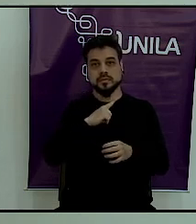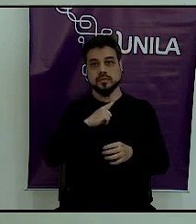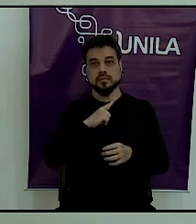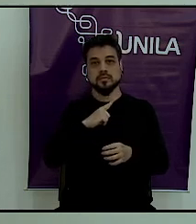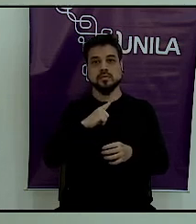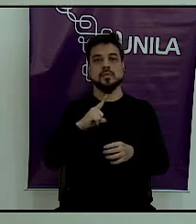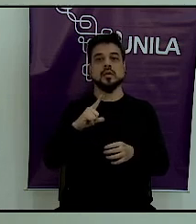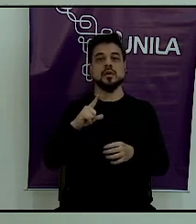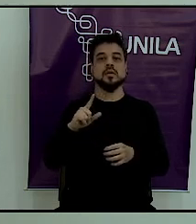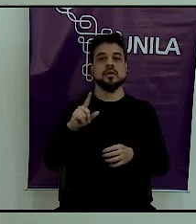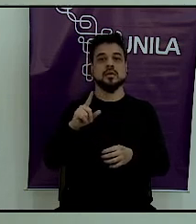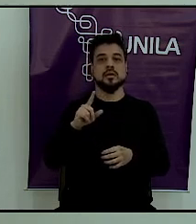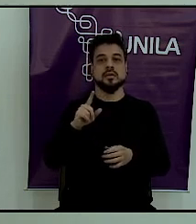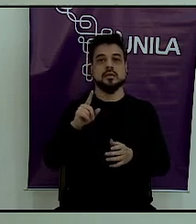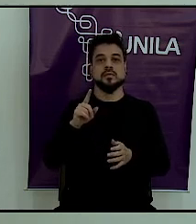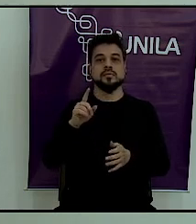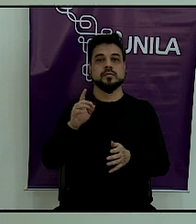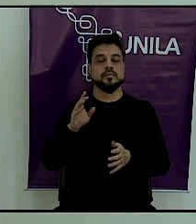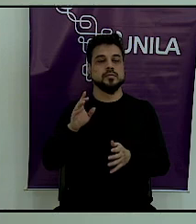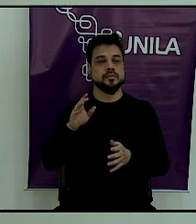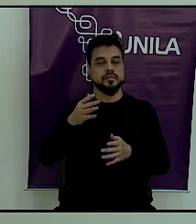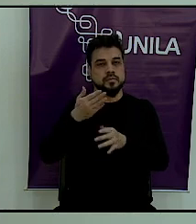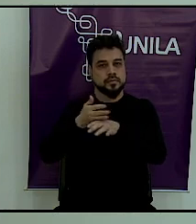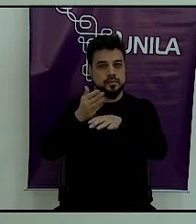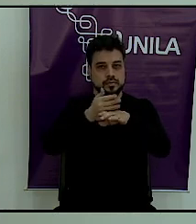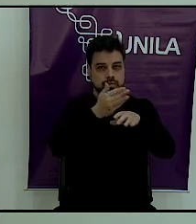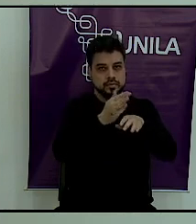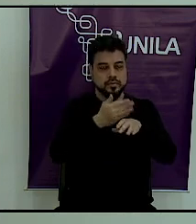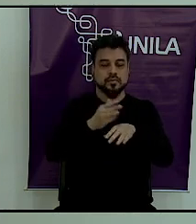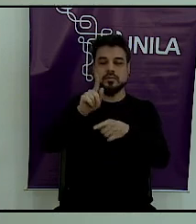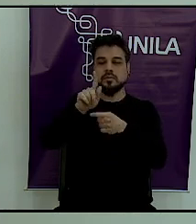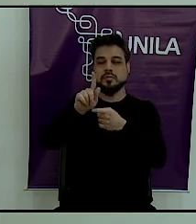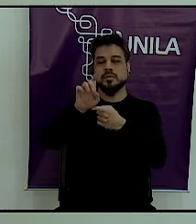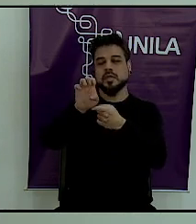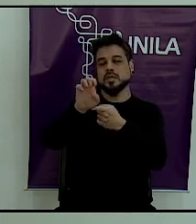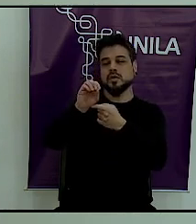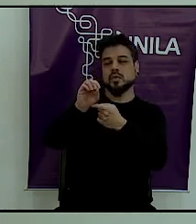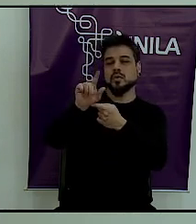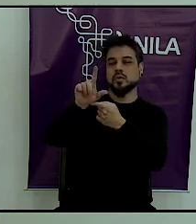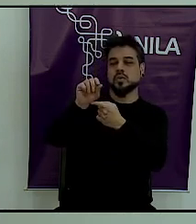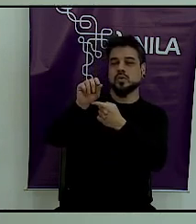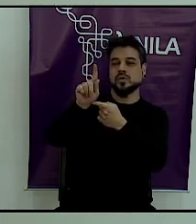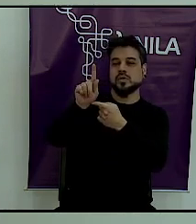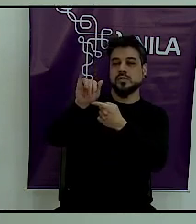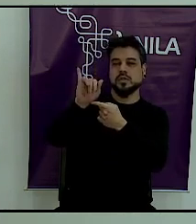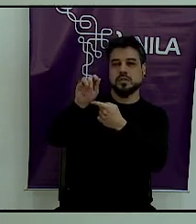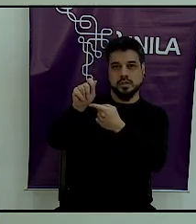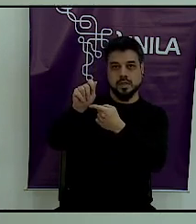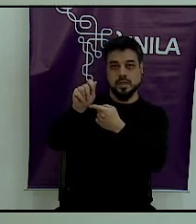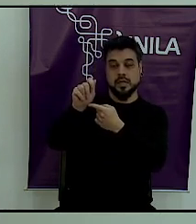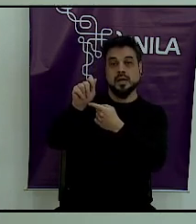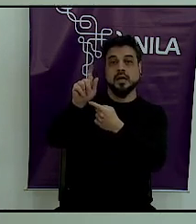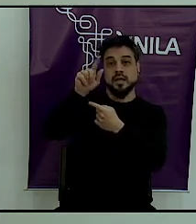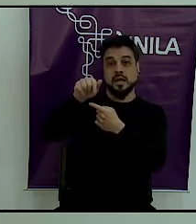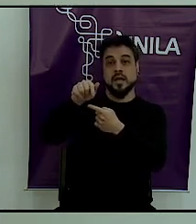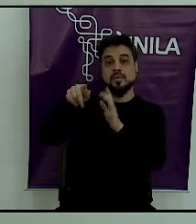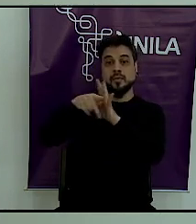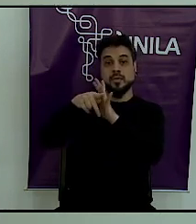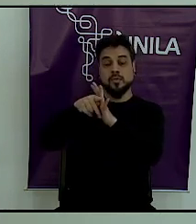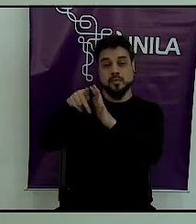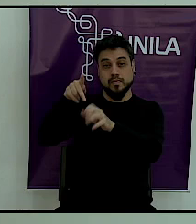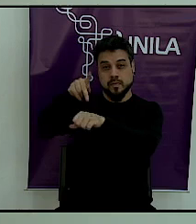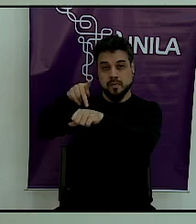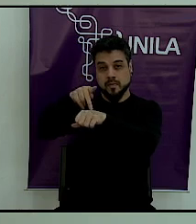e nós temos práticas de geologia com rochas e minerais. Então, nós estamos negociando esse espaço e nós precisamos de